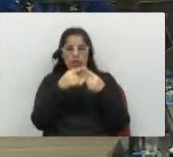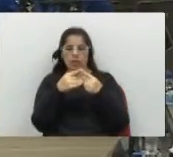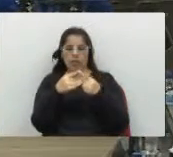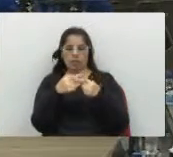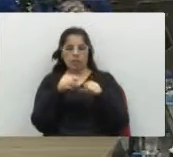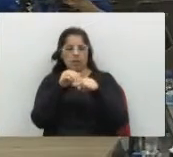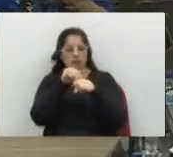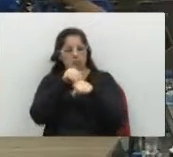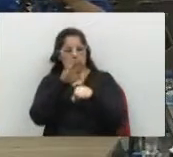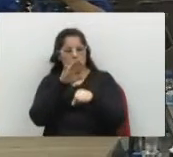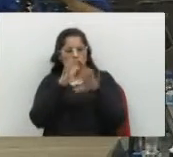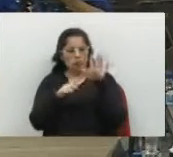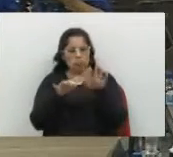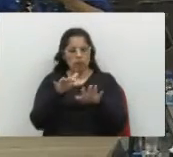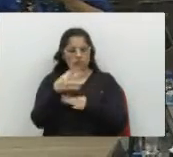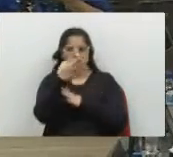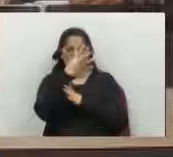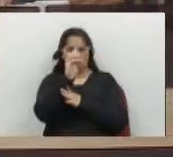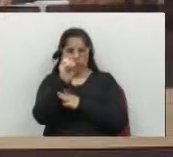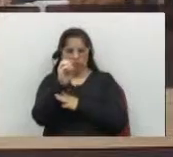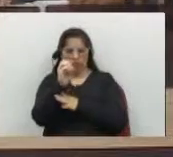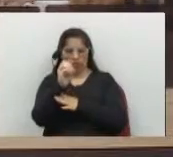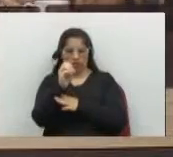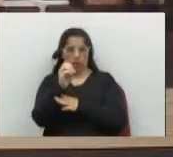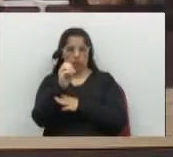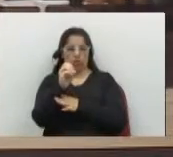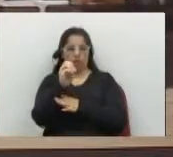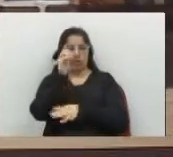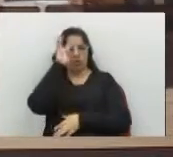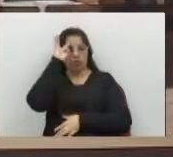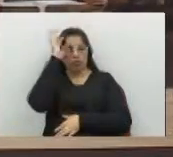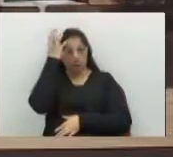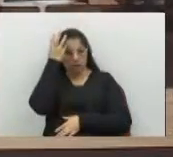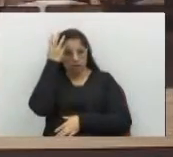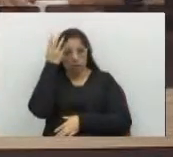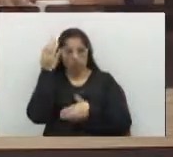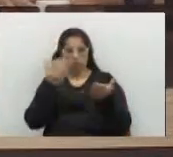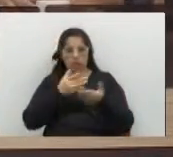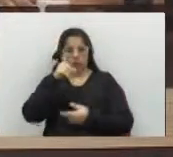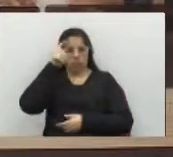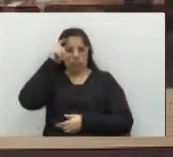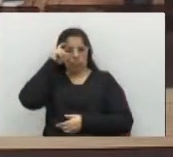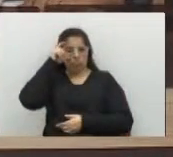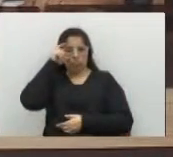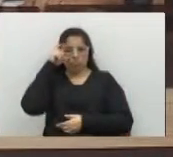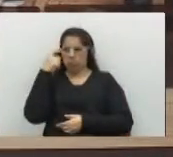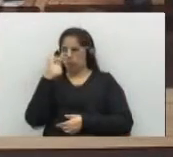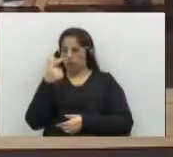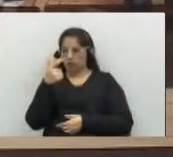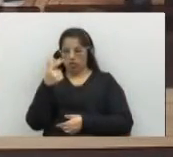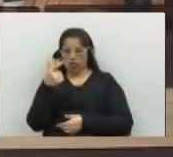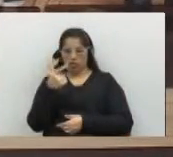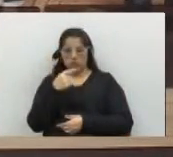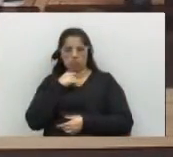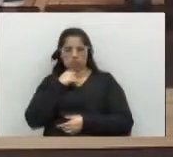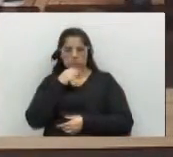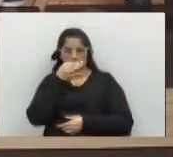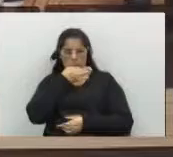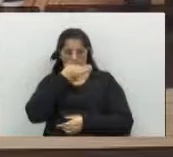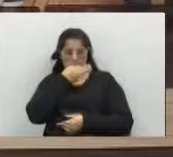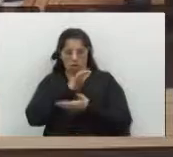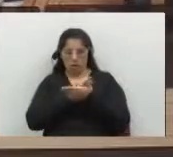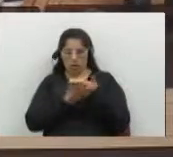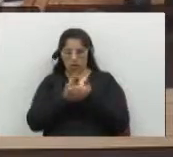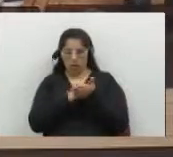requerimentos a serem apreciados. O requerimento do vereador José Farid Zani está em discussão. Não havendo, vai à votação, e a votação